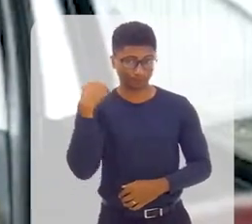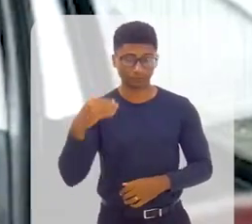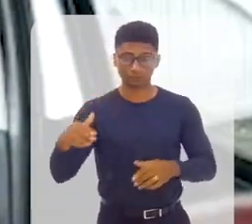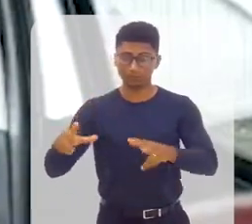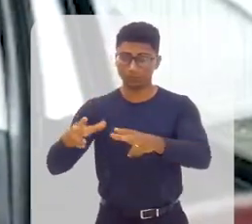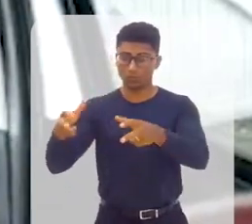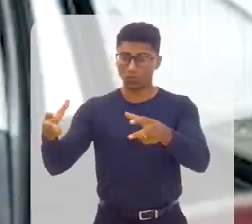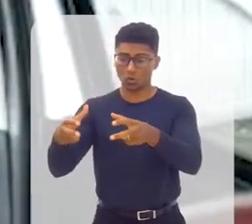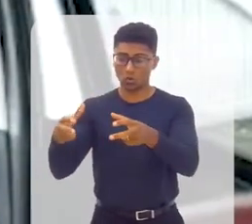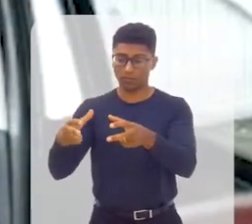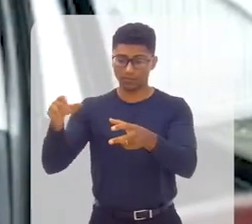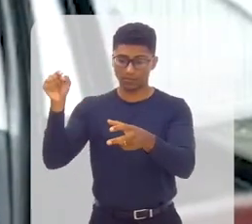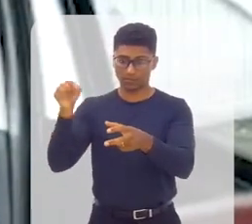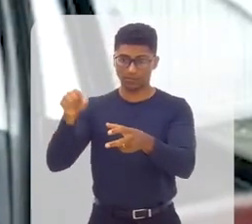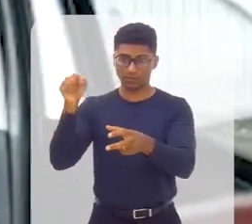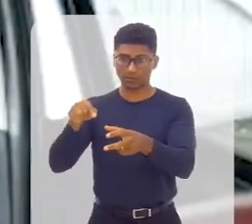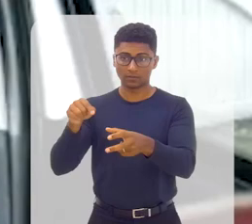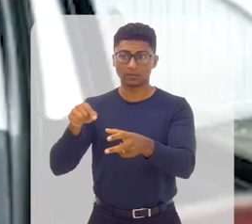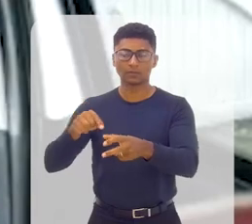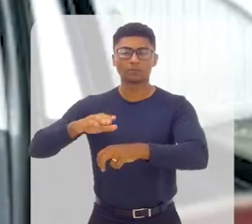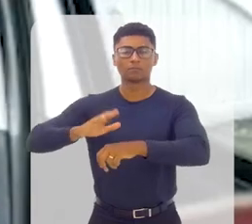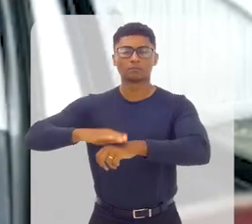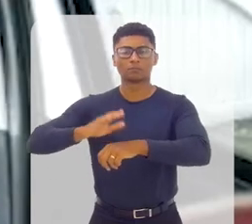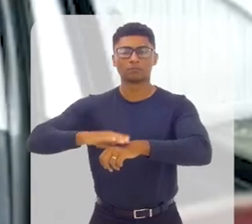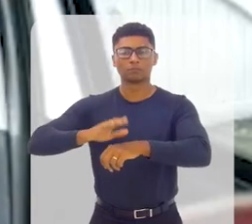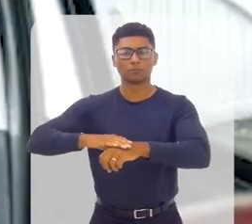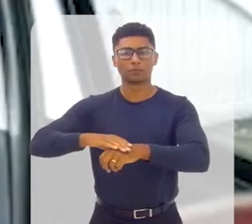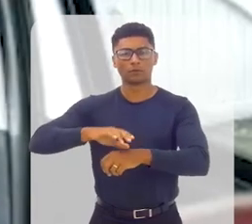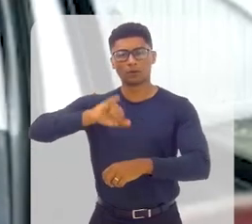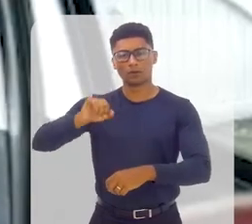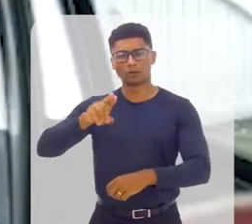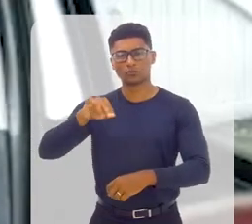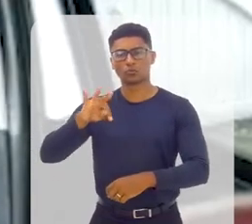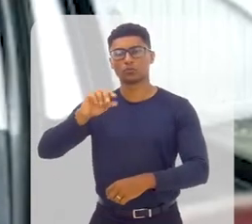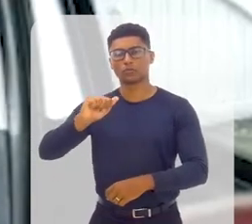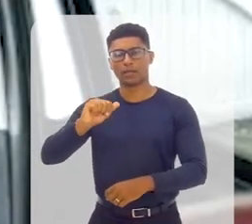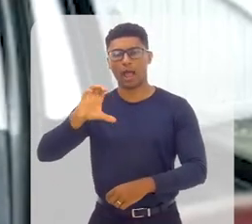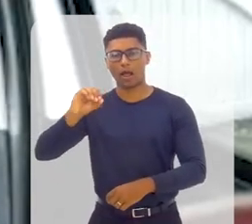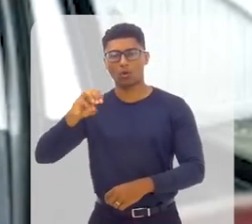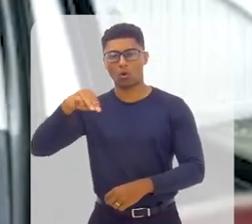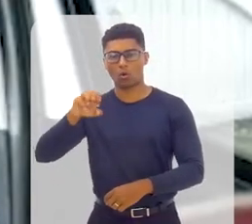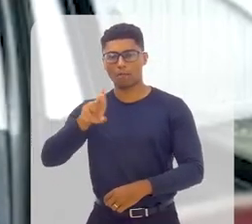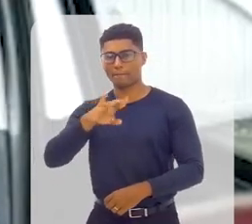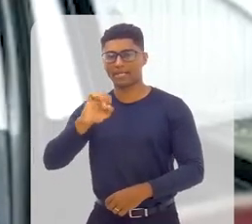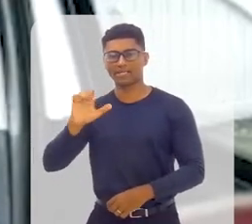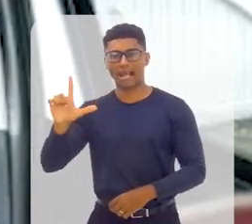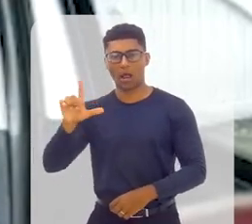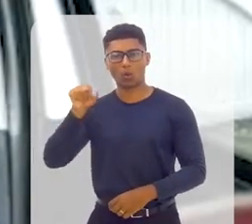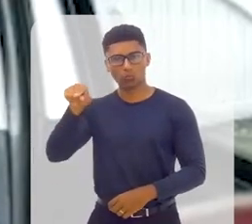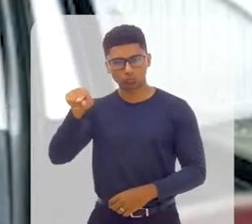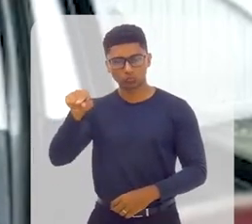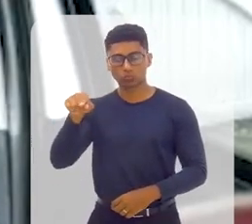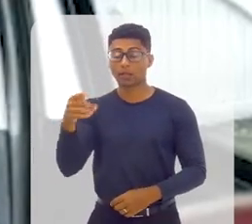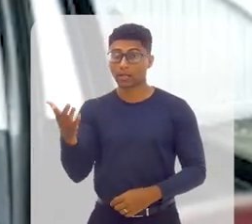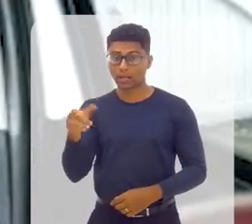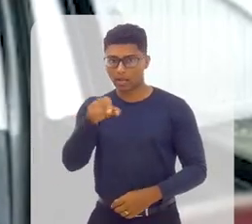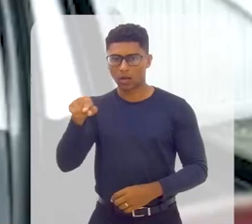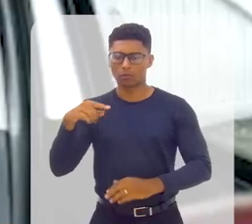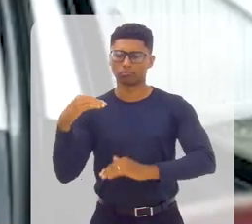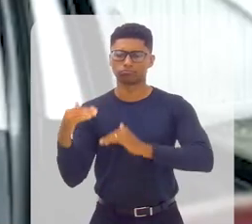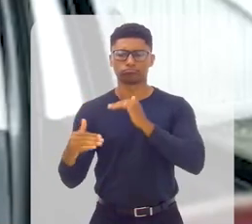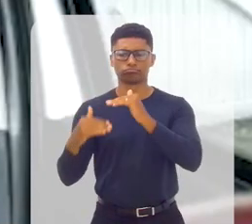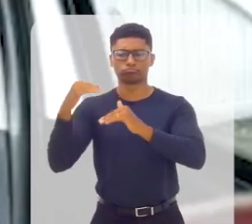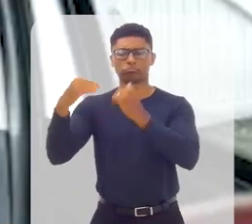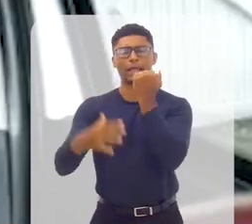um comitê que está sendo regido pela Junta Comercial do Estado do Rio de Janeiro. A junta avançou muito,